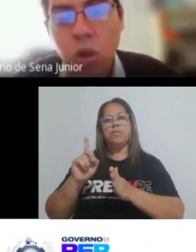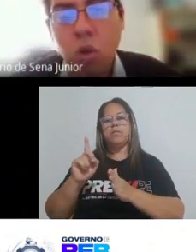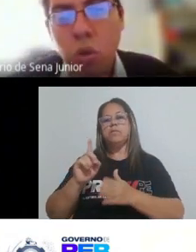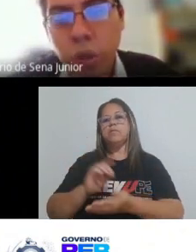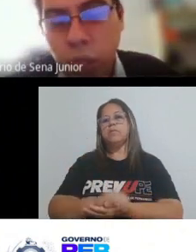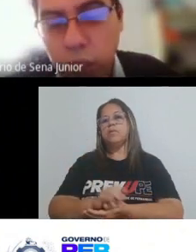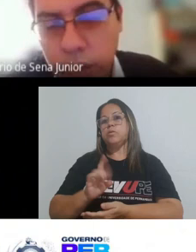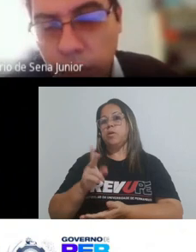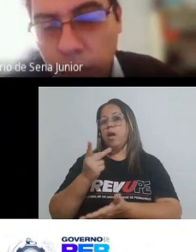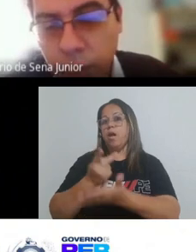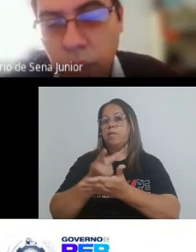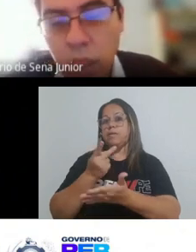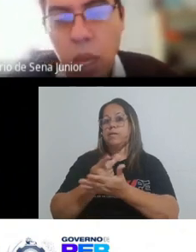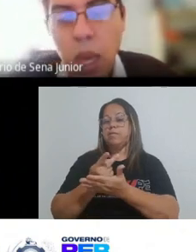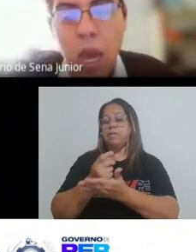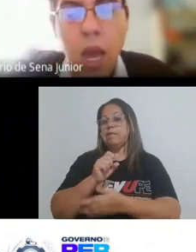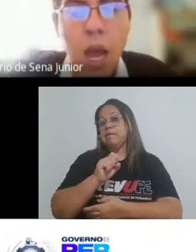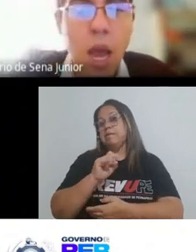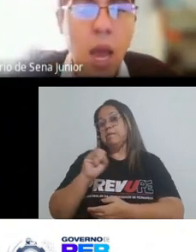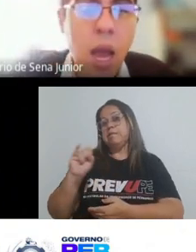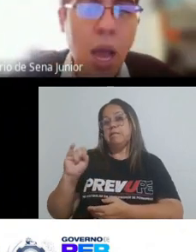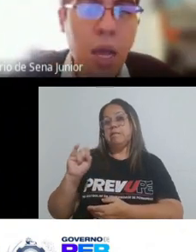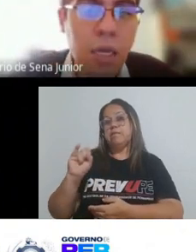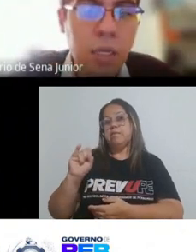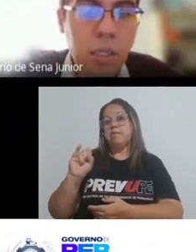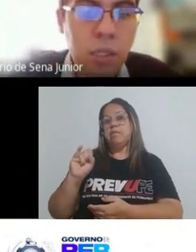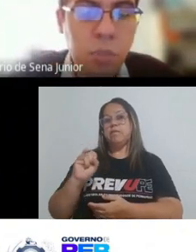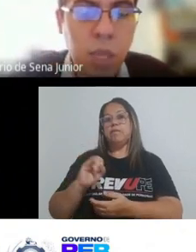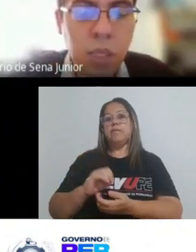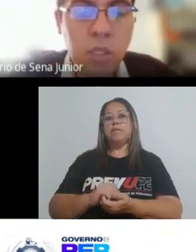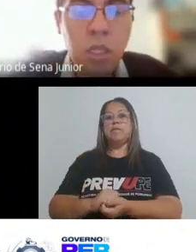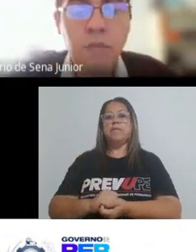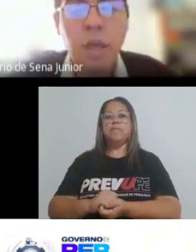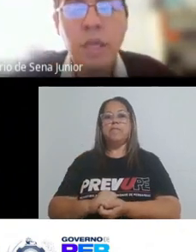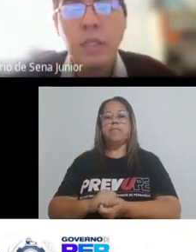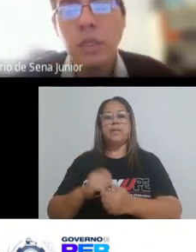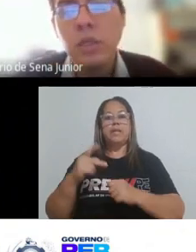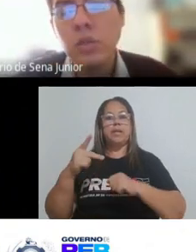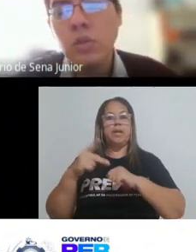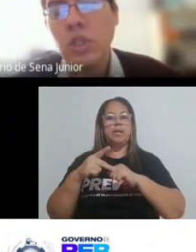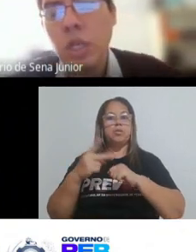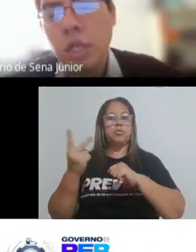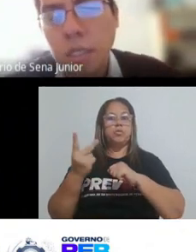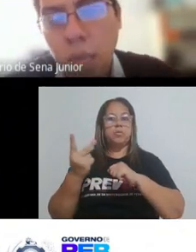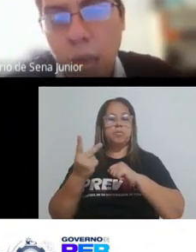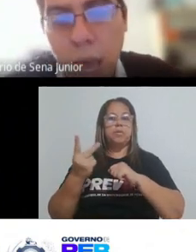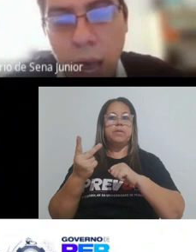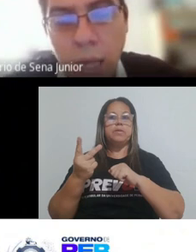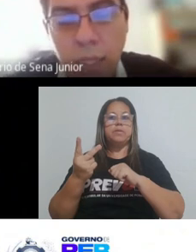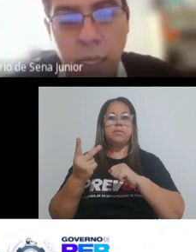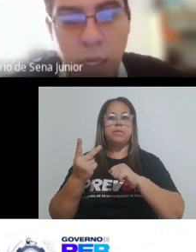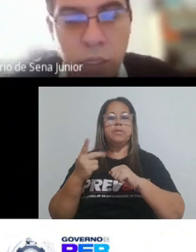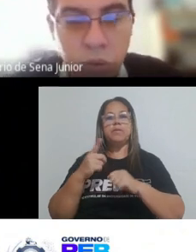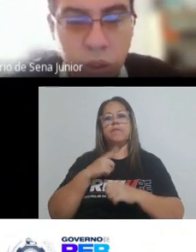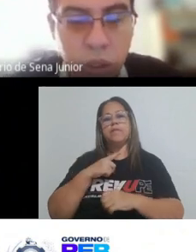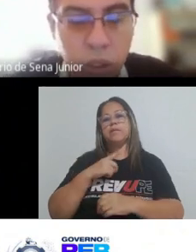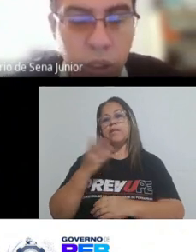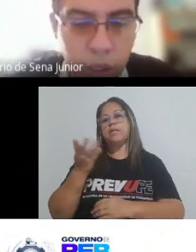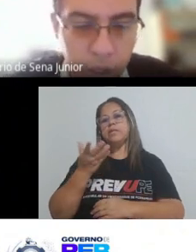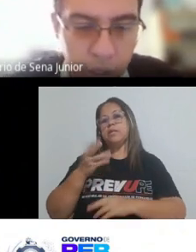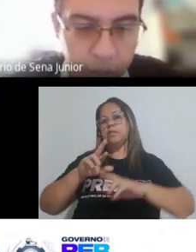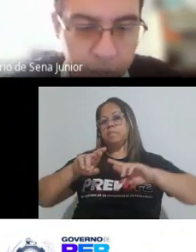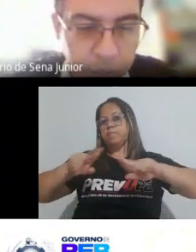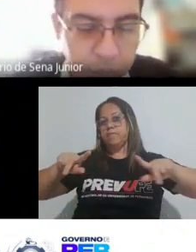Isso só ocorreria se as pedras estivessem sujeitas a acelerações